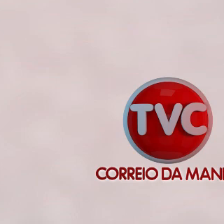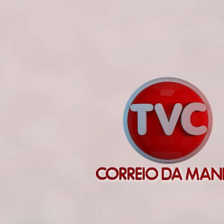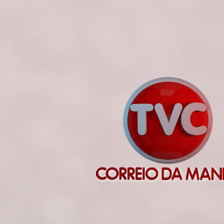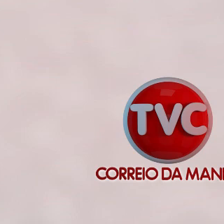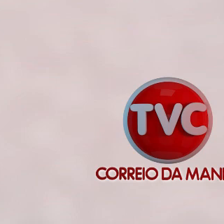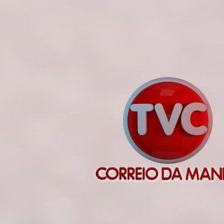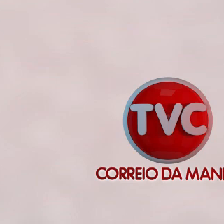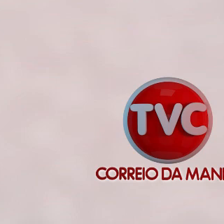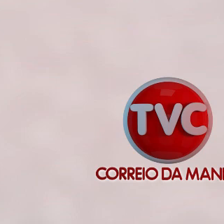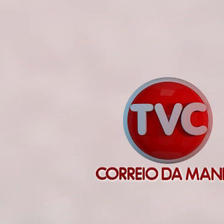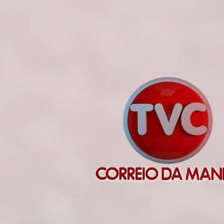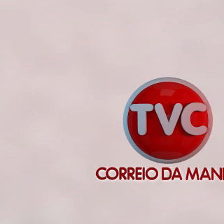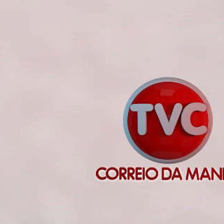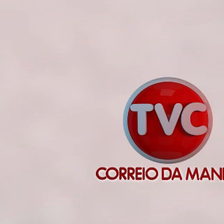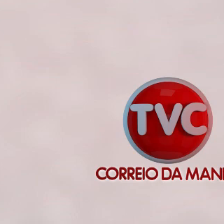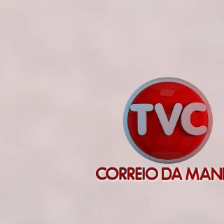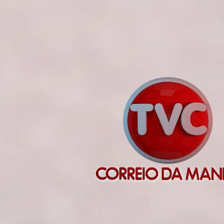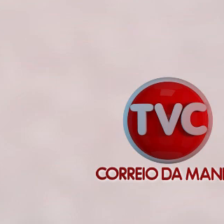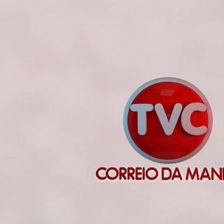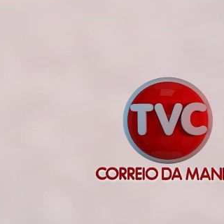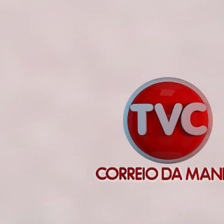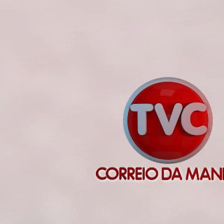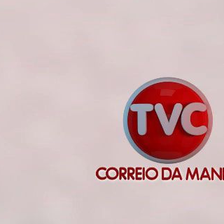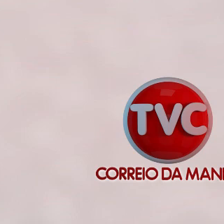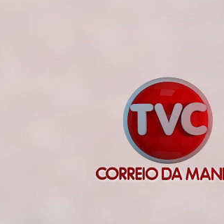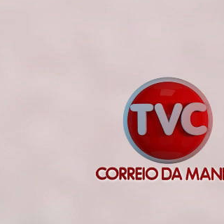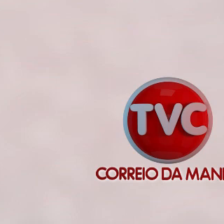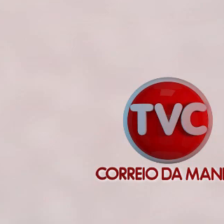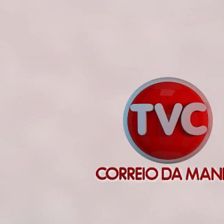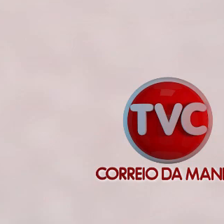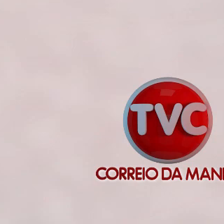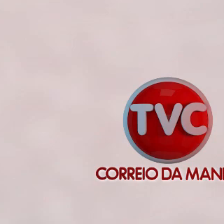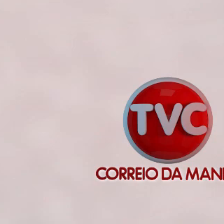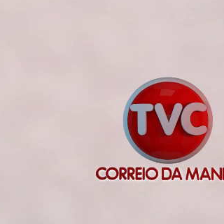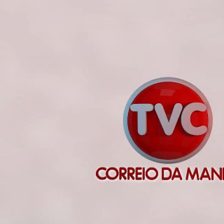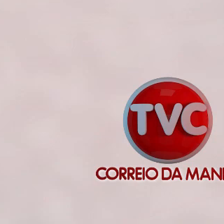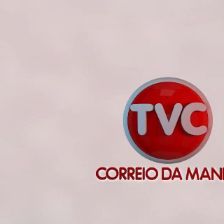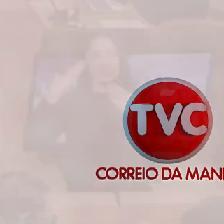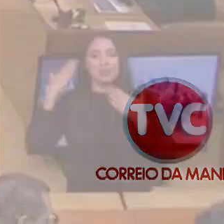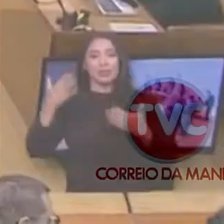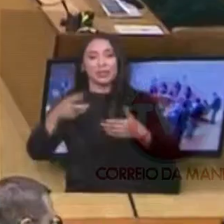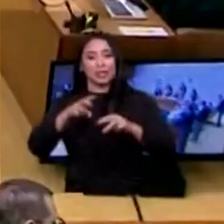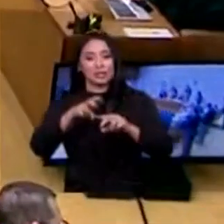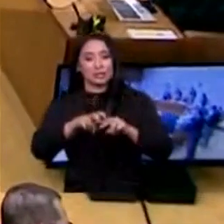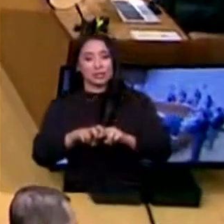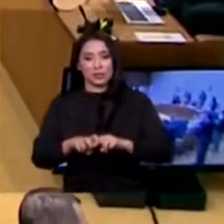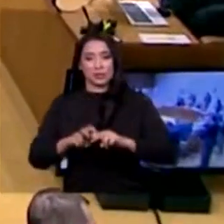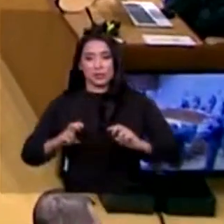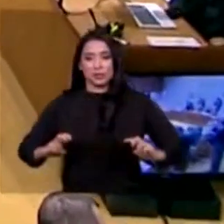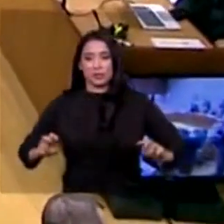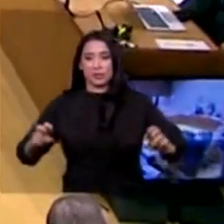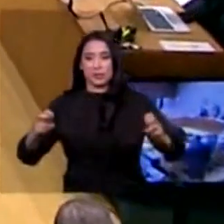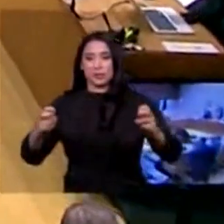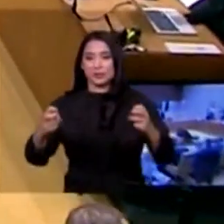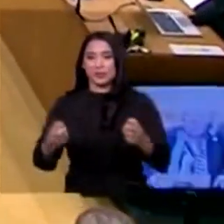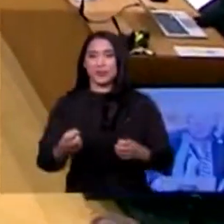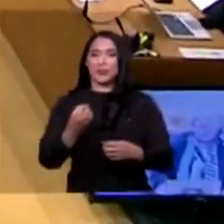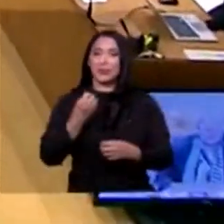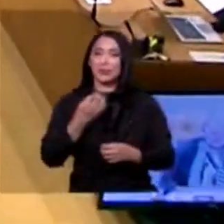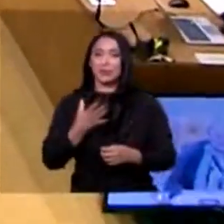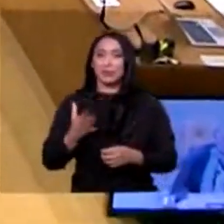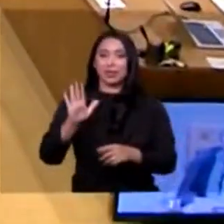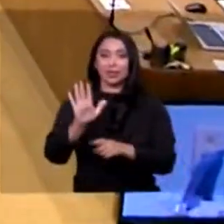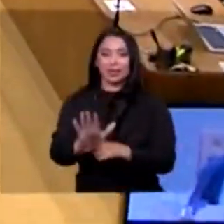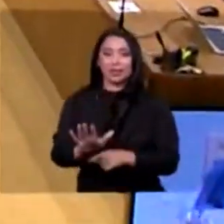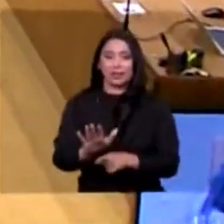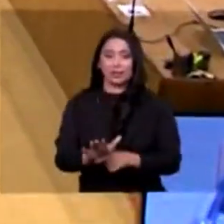o Distrito Federal e a união definir o formato de acordo com as novas regras o juiz